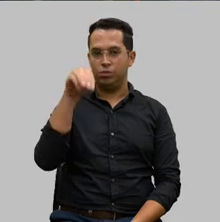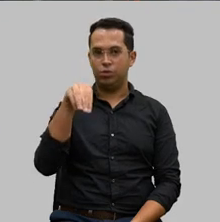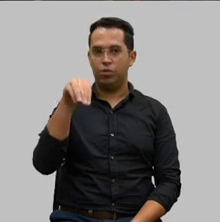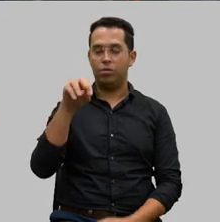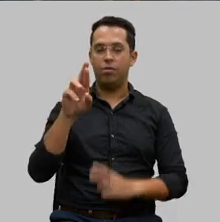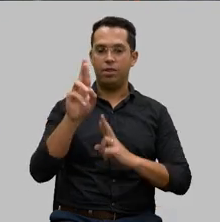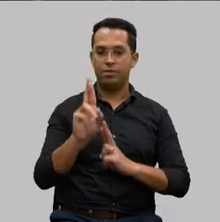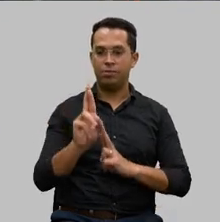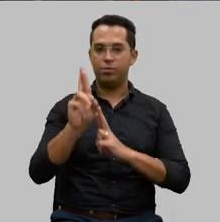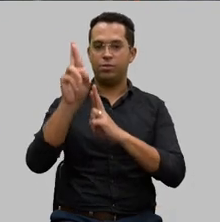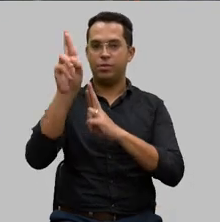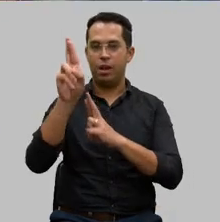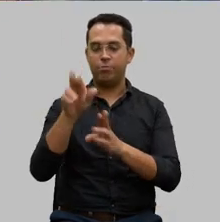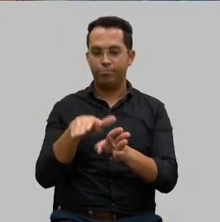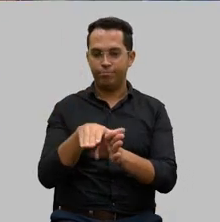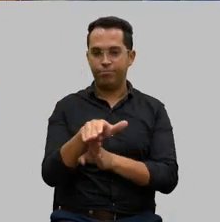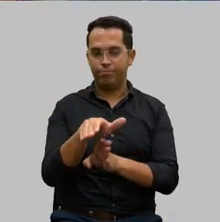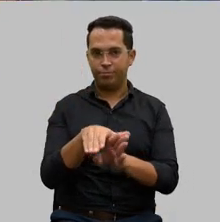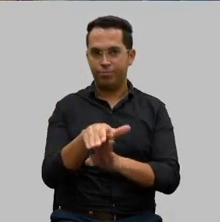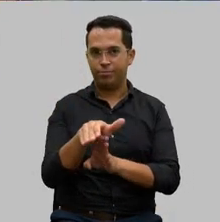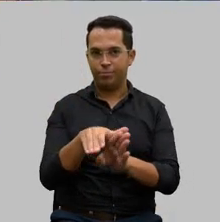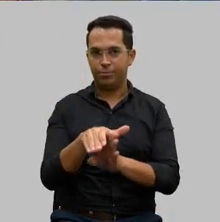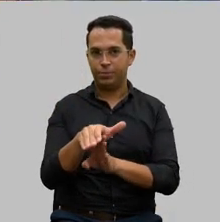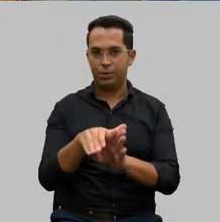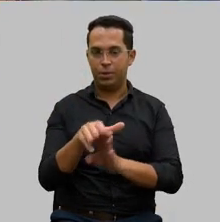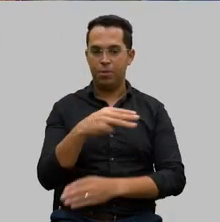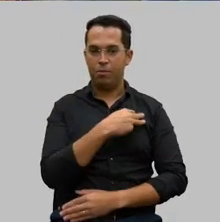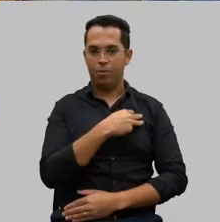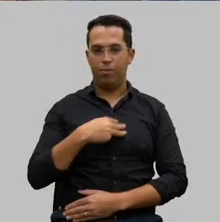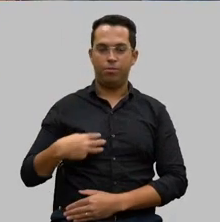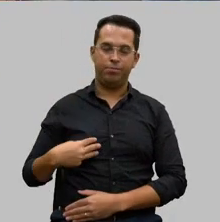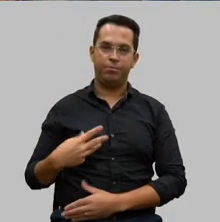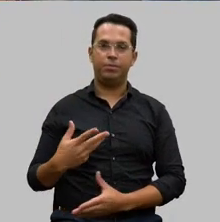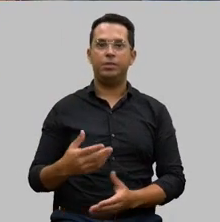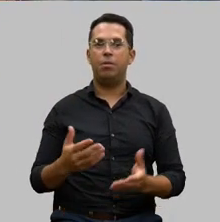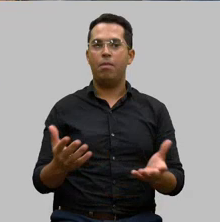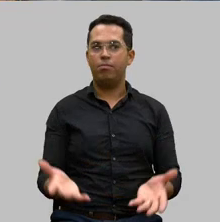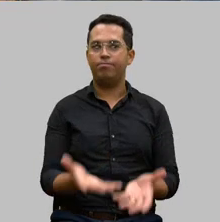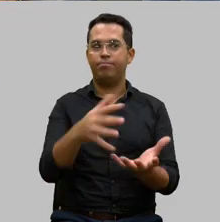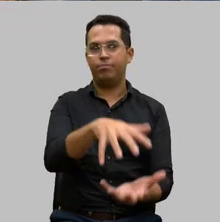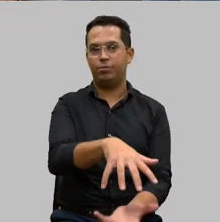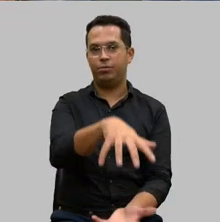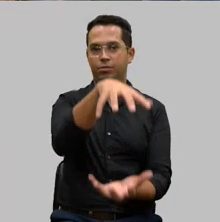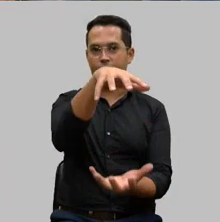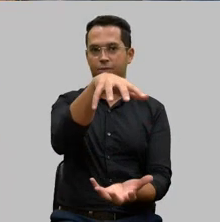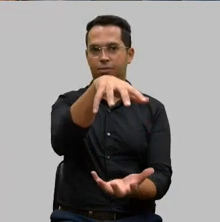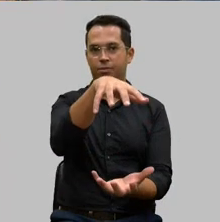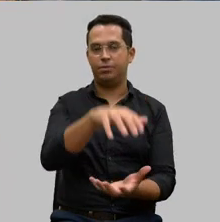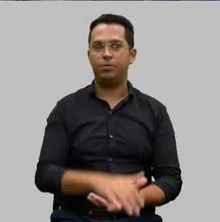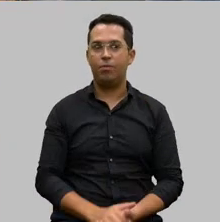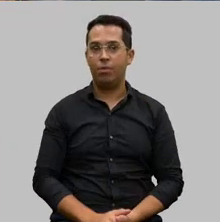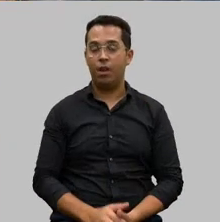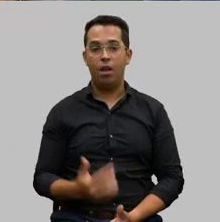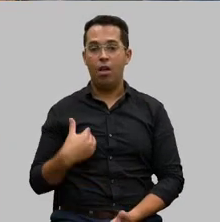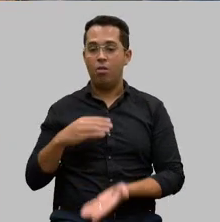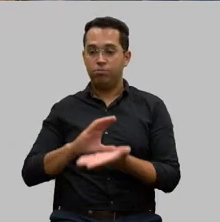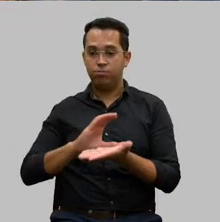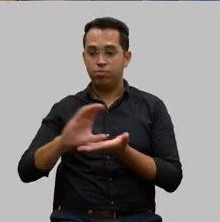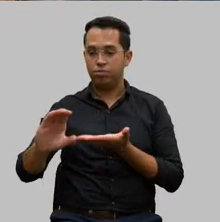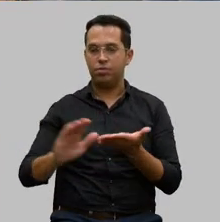mpal do idoso a gente sabe que os conselheiros não ganha nada para isso